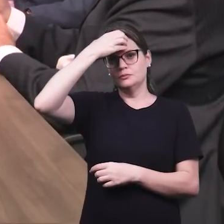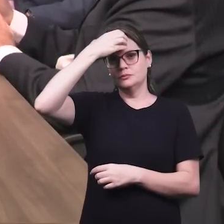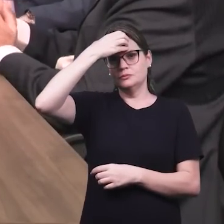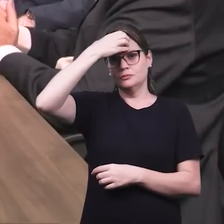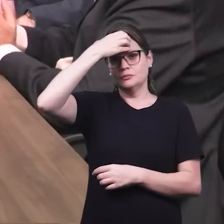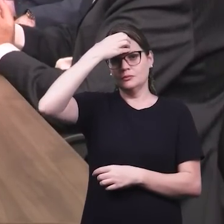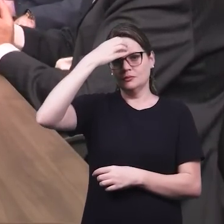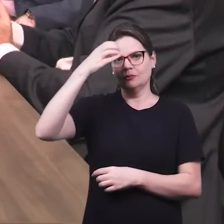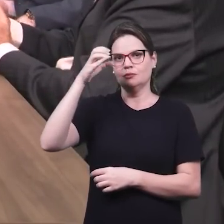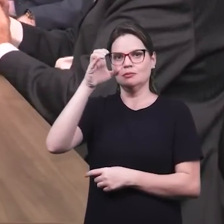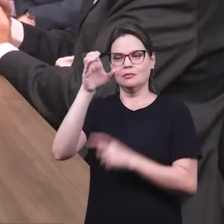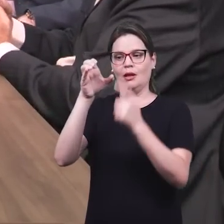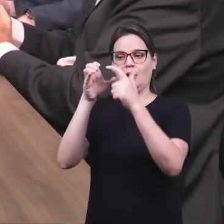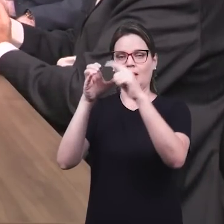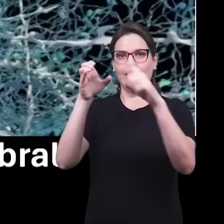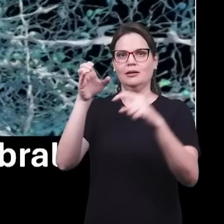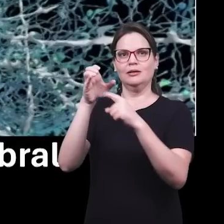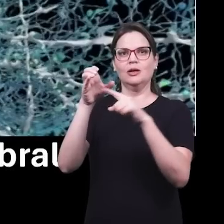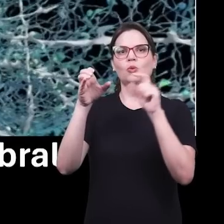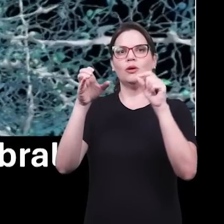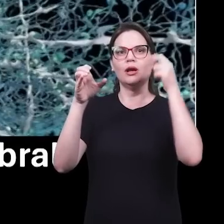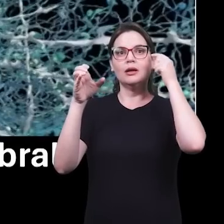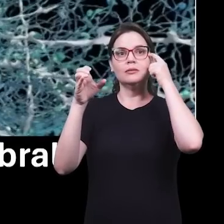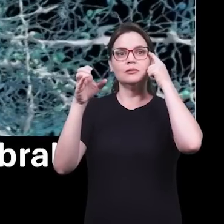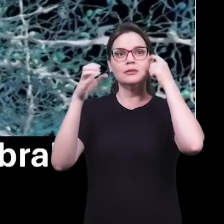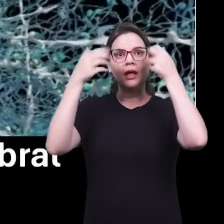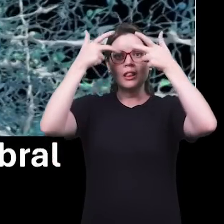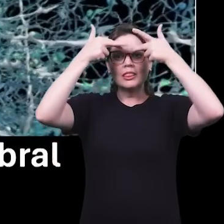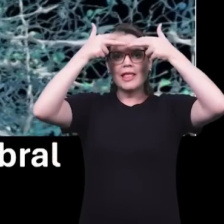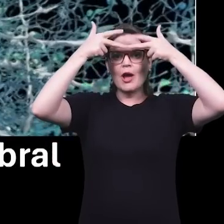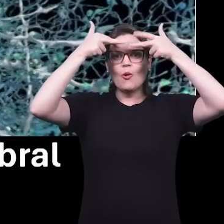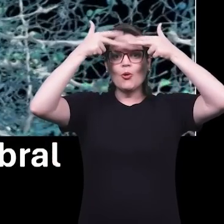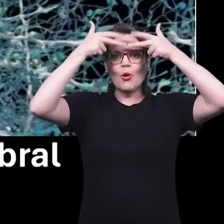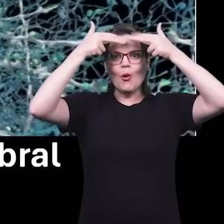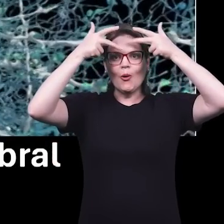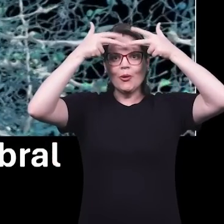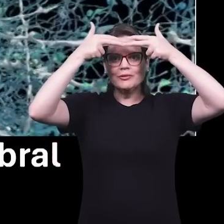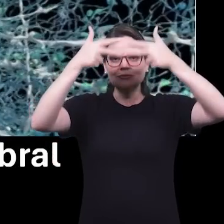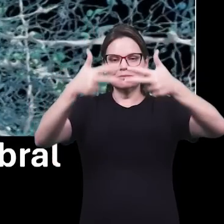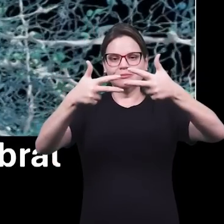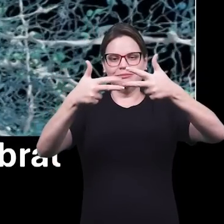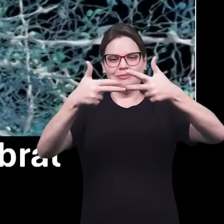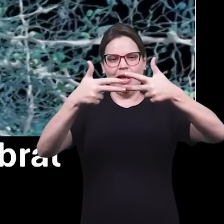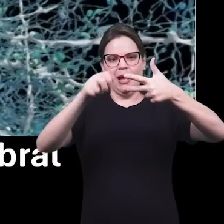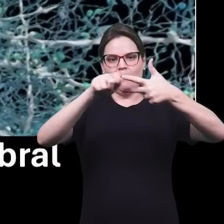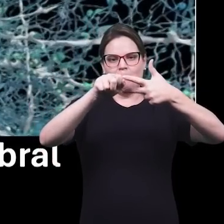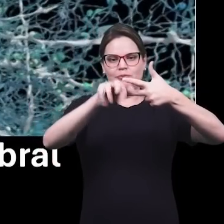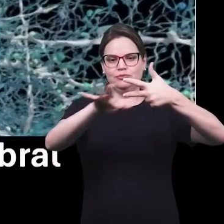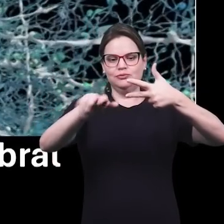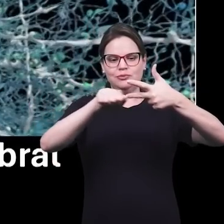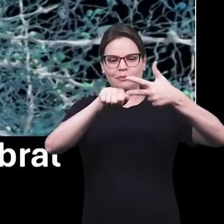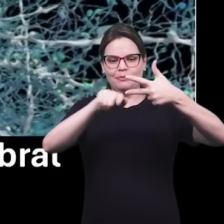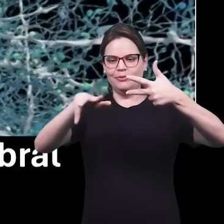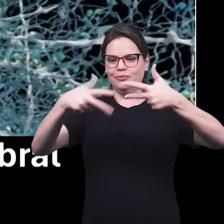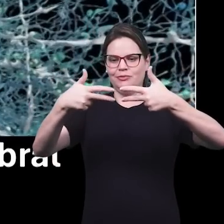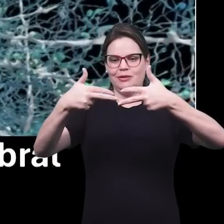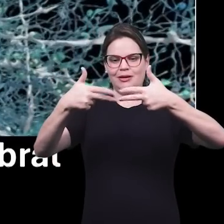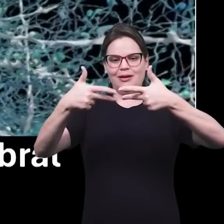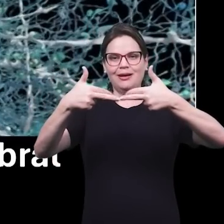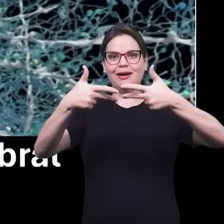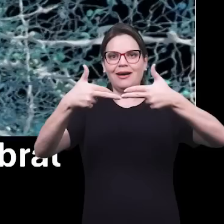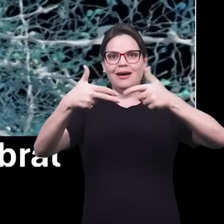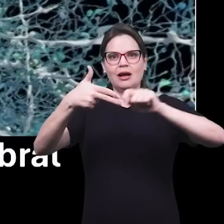cerebral, mostrando o neurônio e todas as suas ramificações, de maneira que